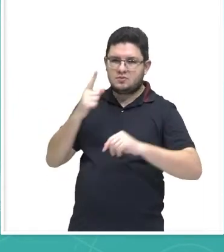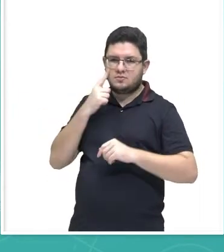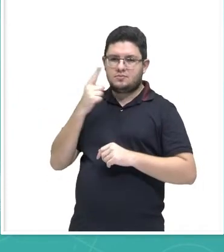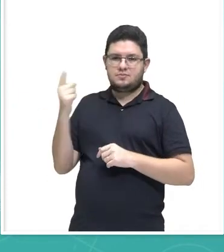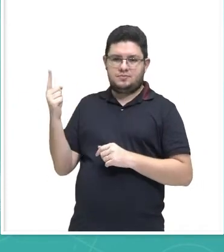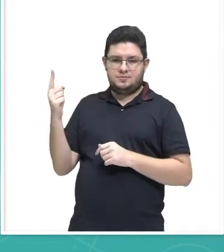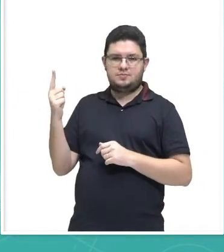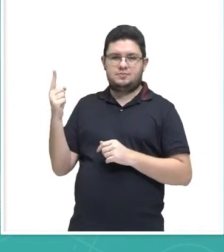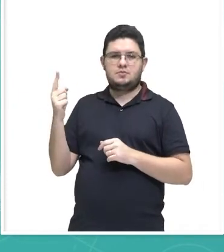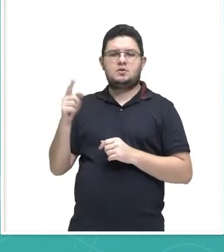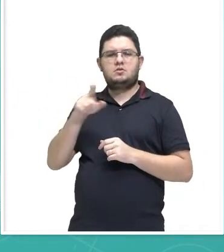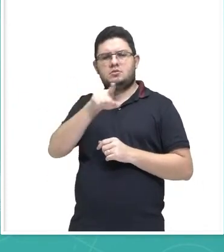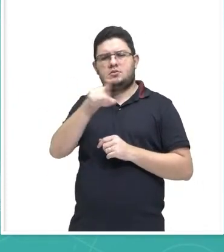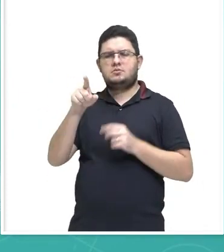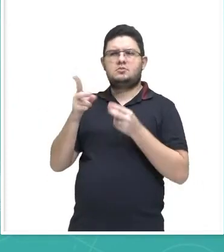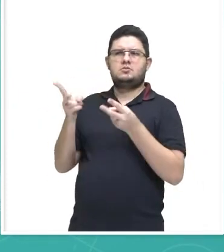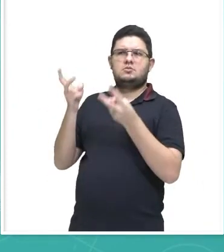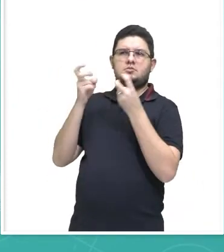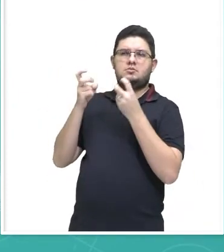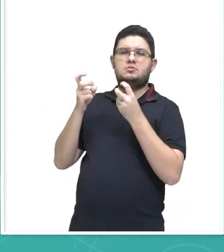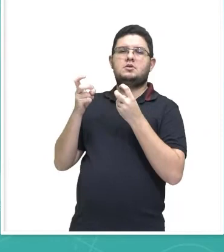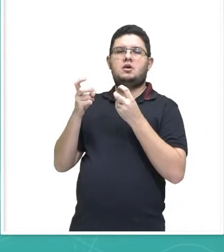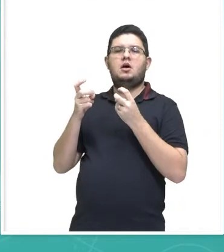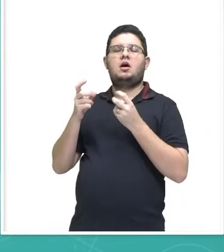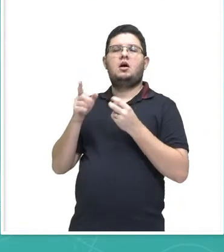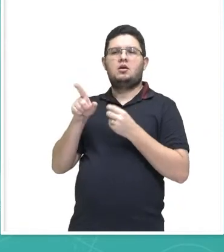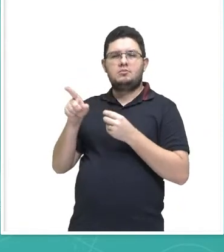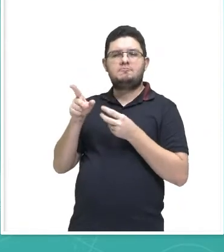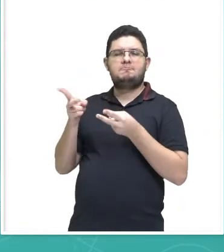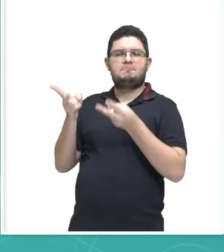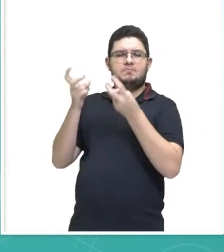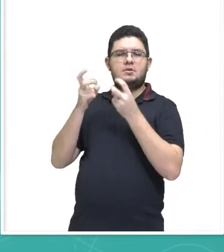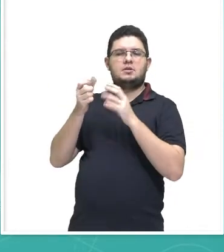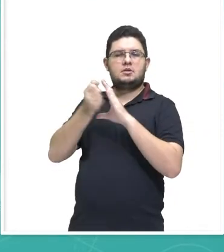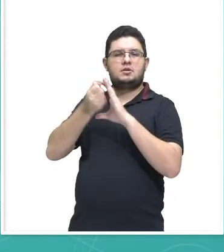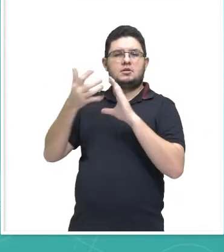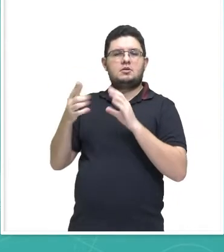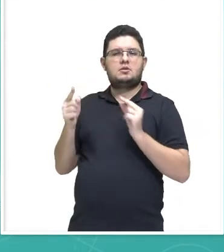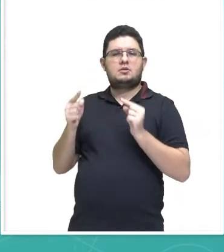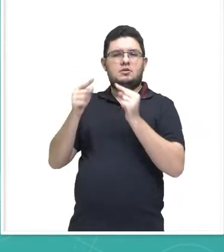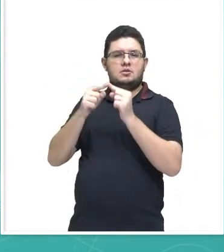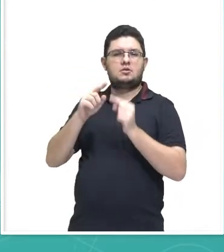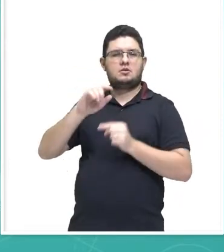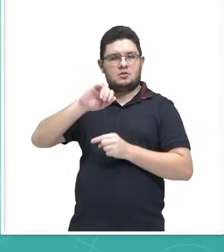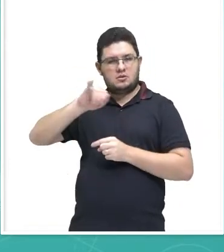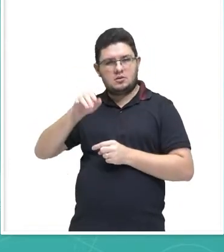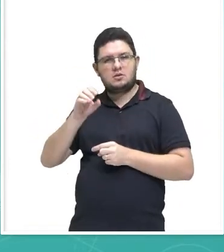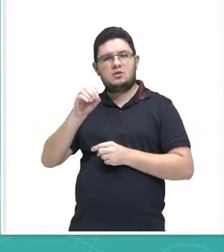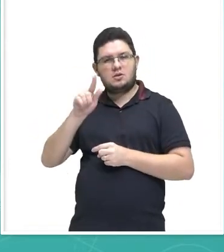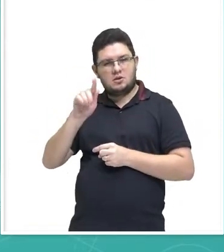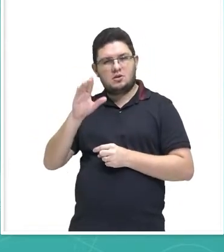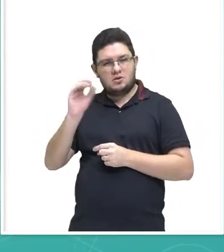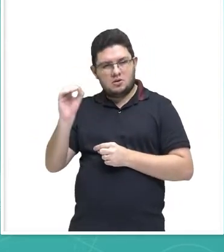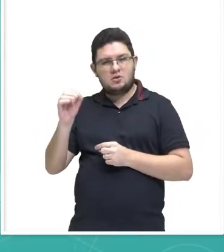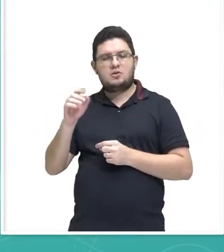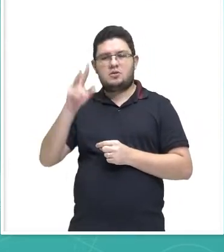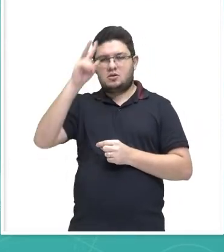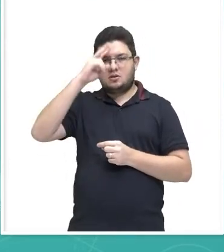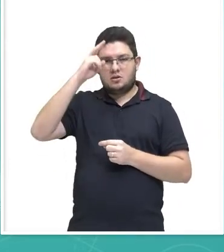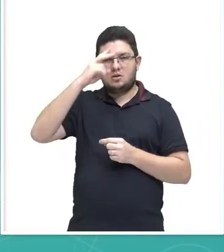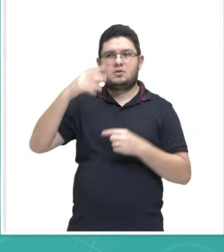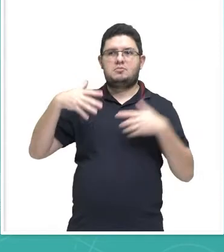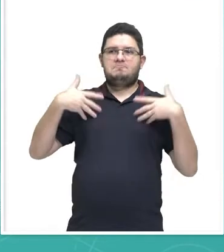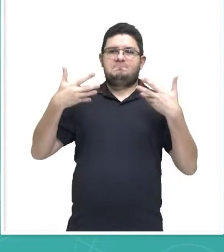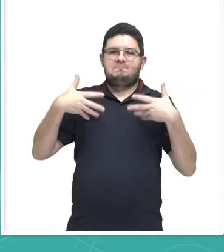que visualizando, olhando para eles, dá para a gente perceber que tem aquelas características, o quê? De entreter, de